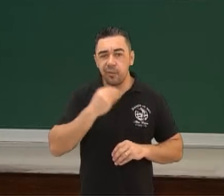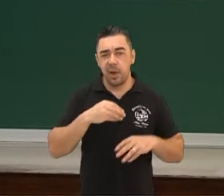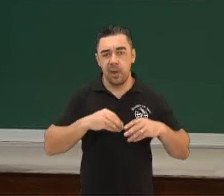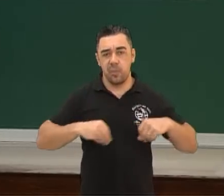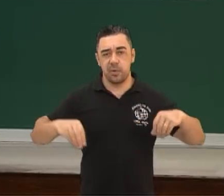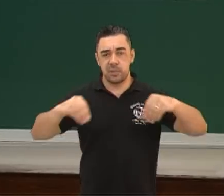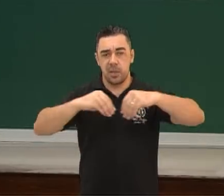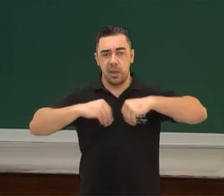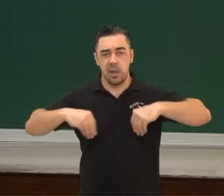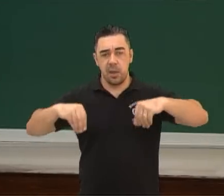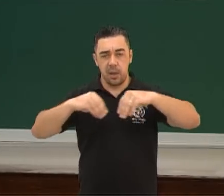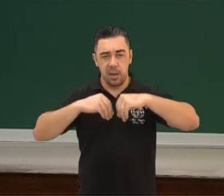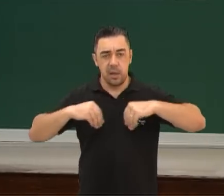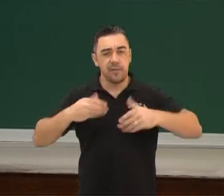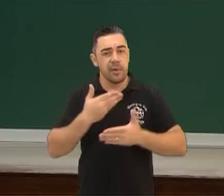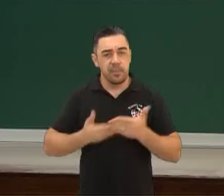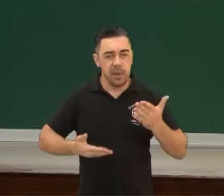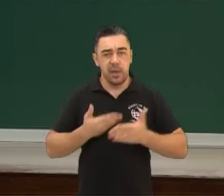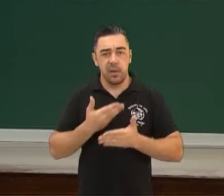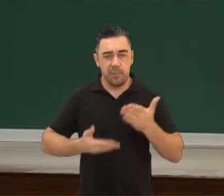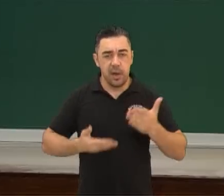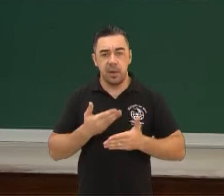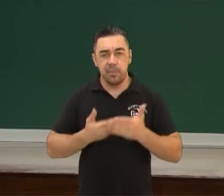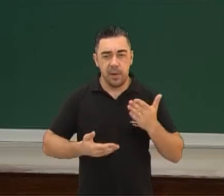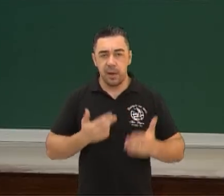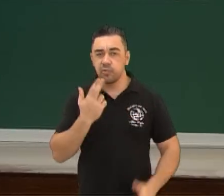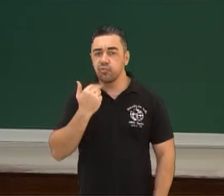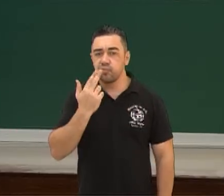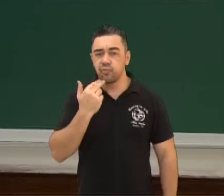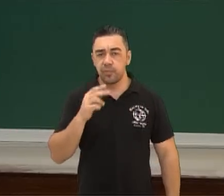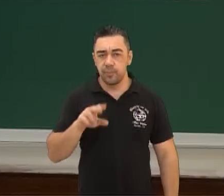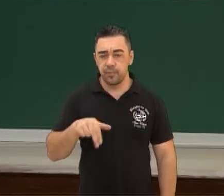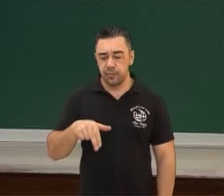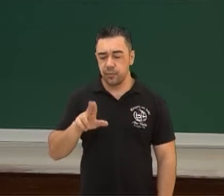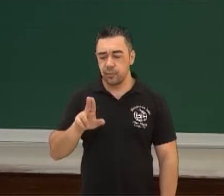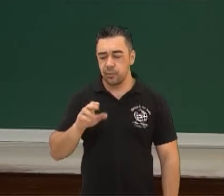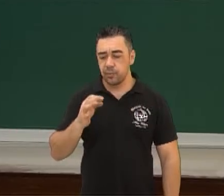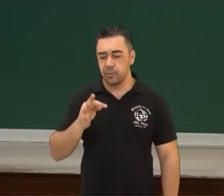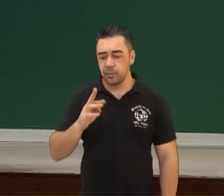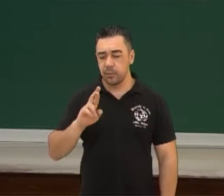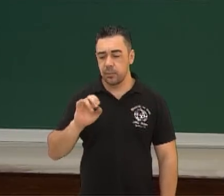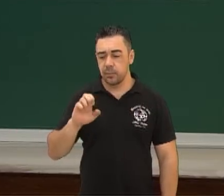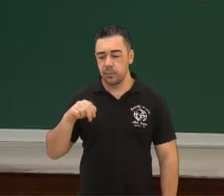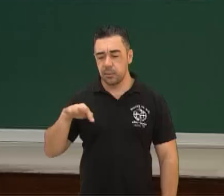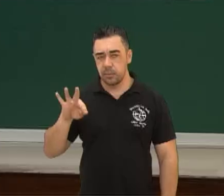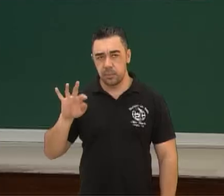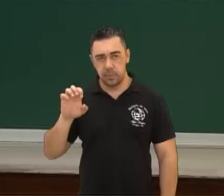do solo. O solo perde os seus nutrientes, ok?